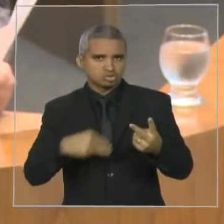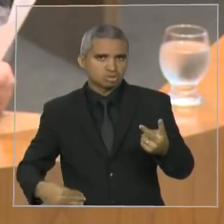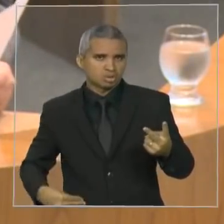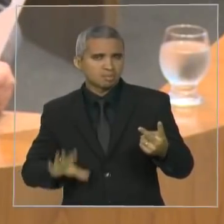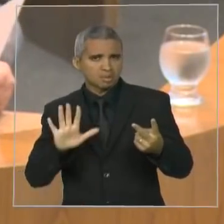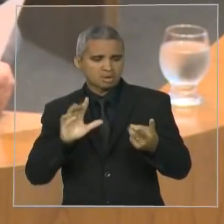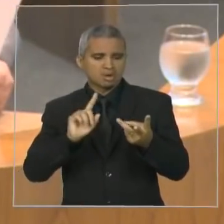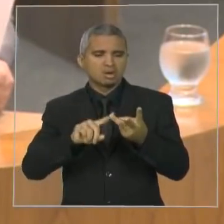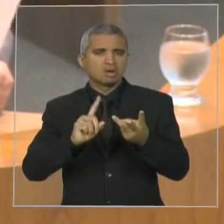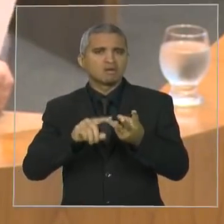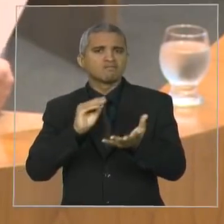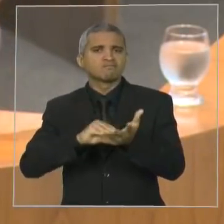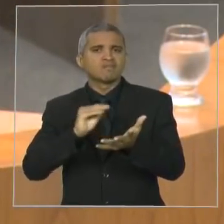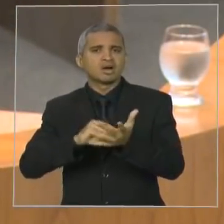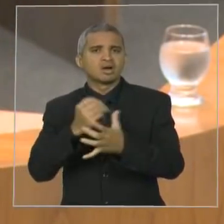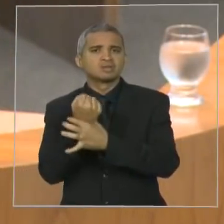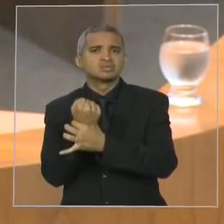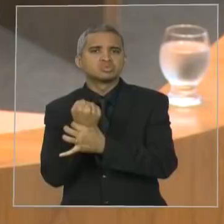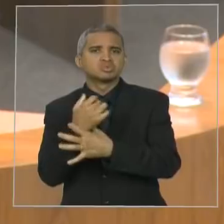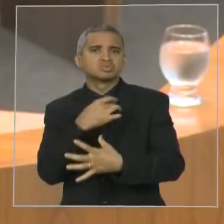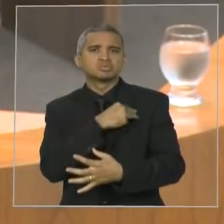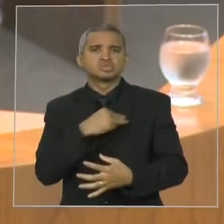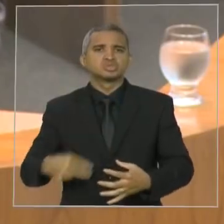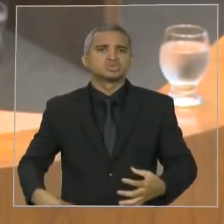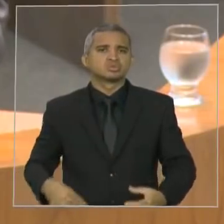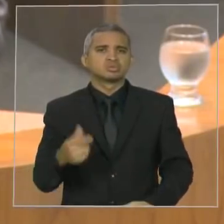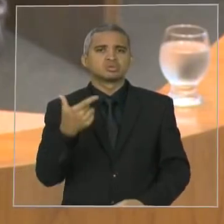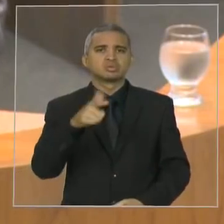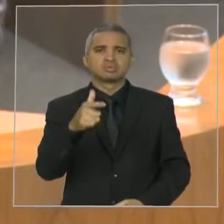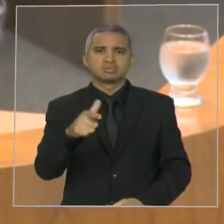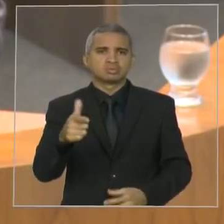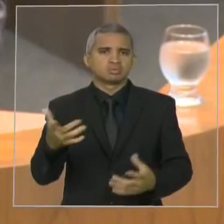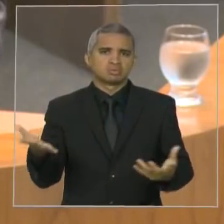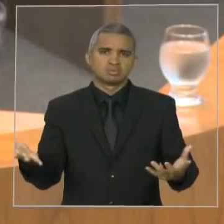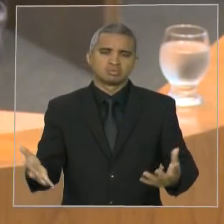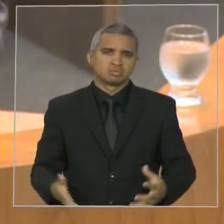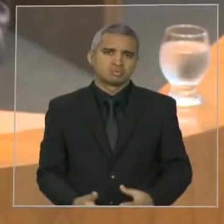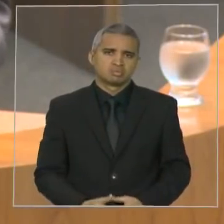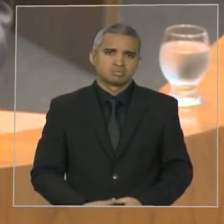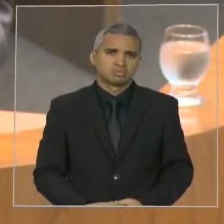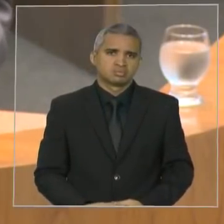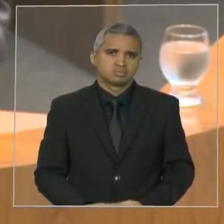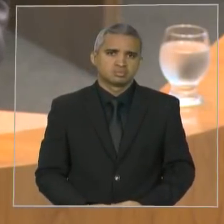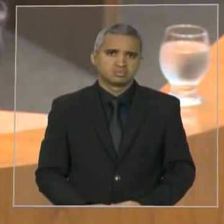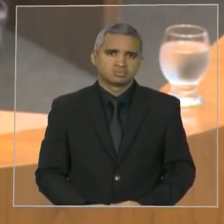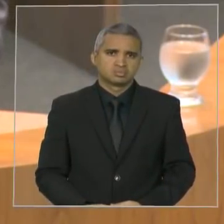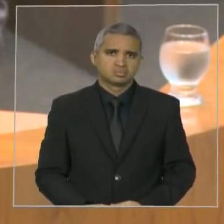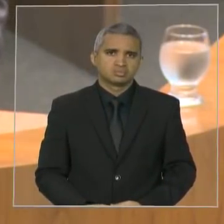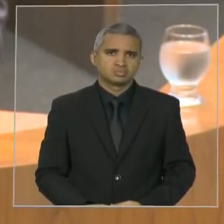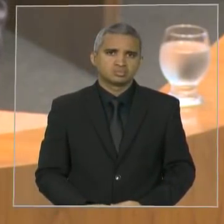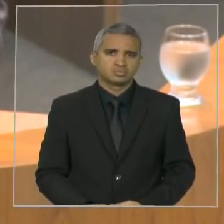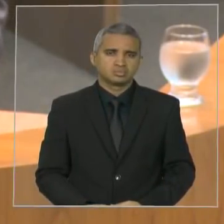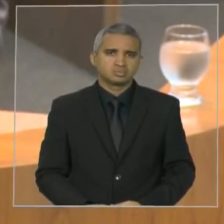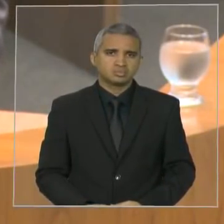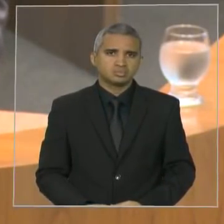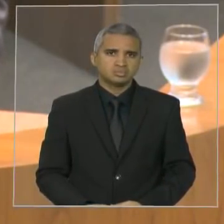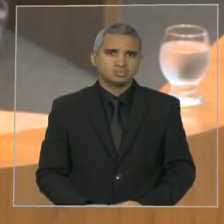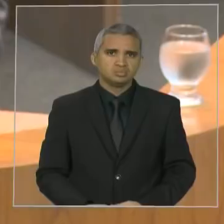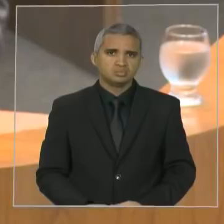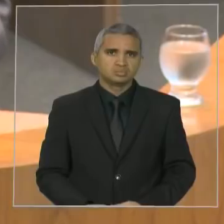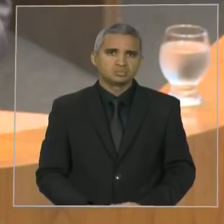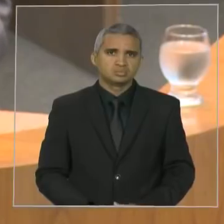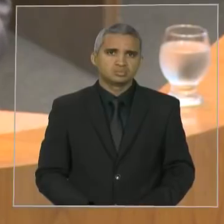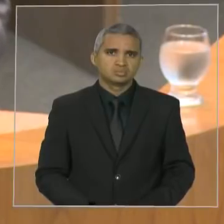que nós podemos brigar, para quê? Para que a gente possa ter o tripé: saúde, educação e segurança.